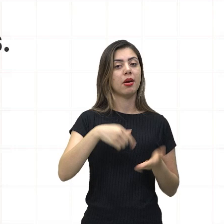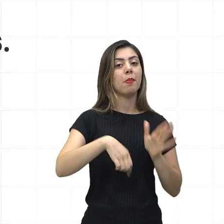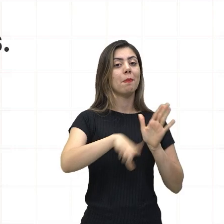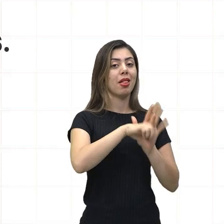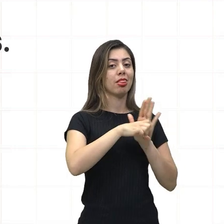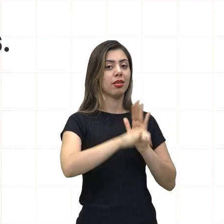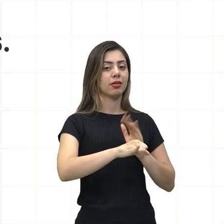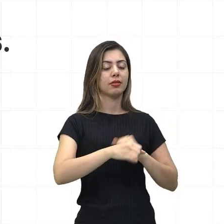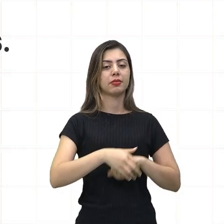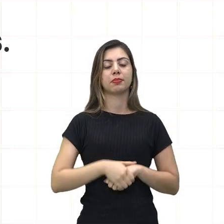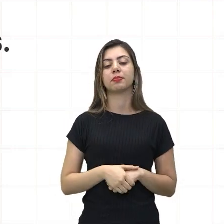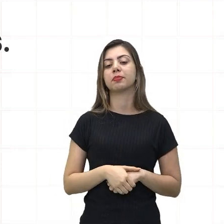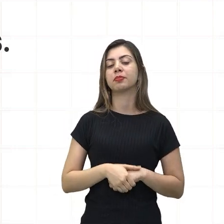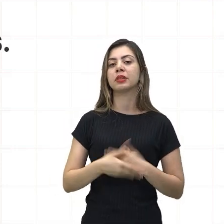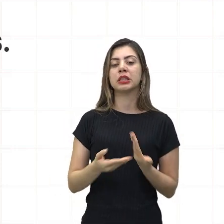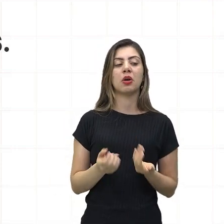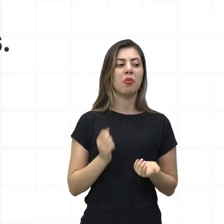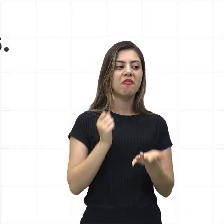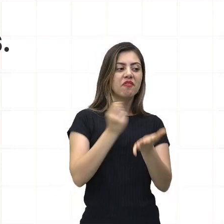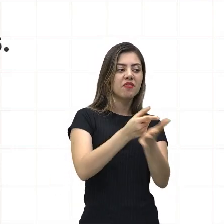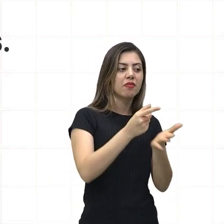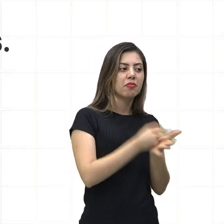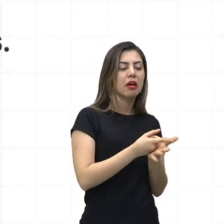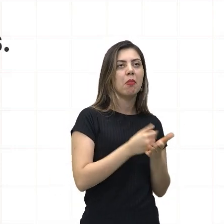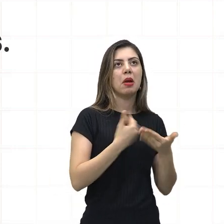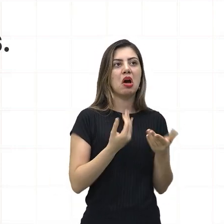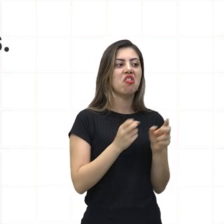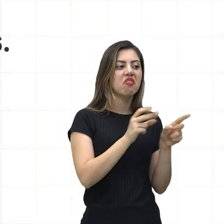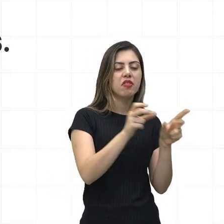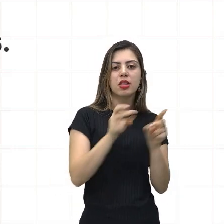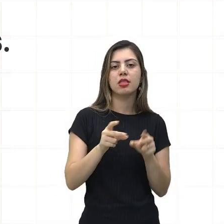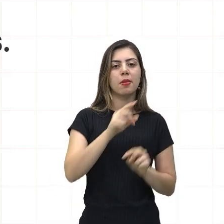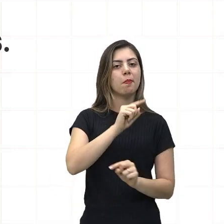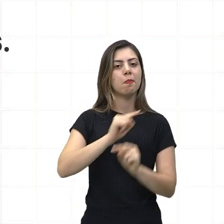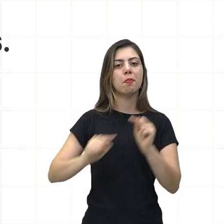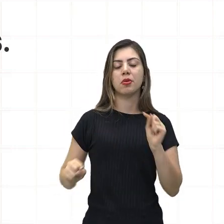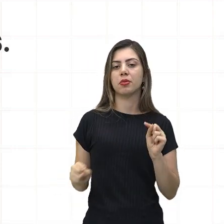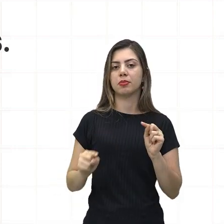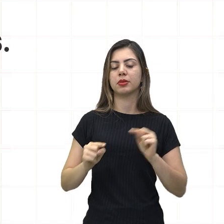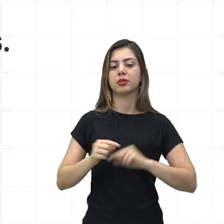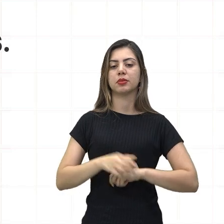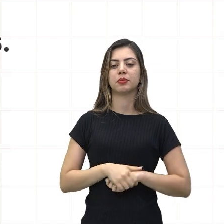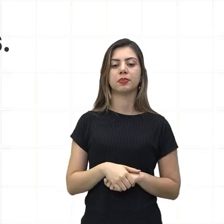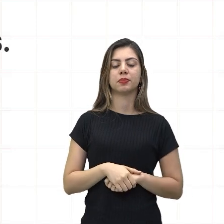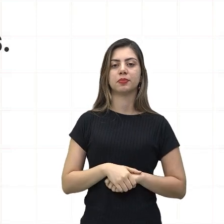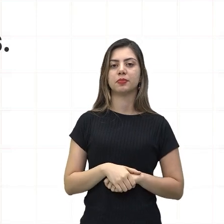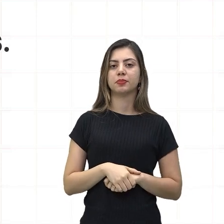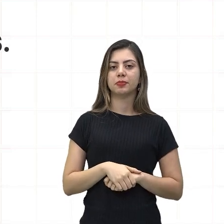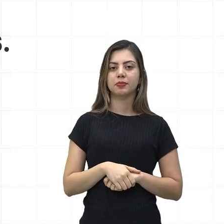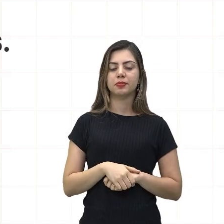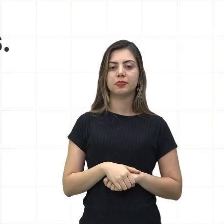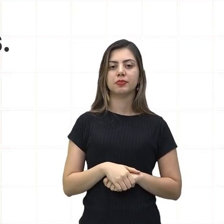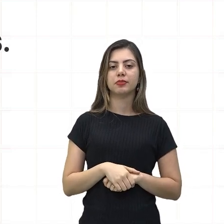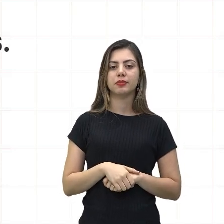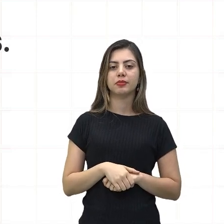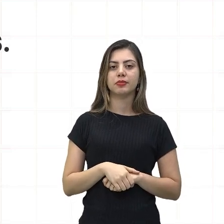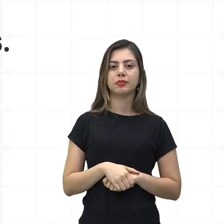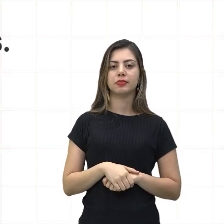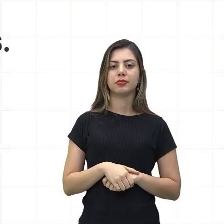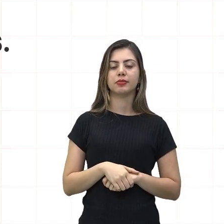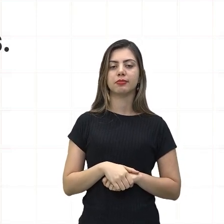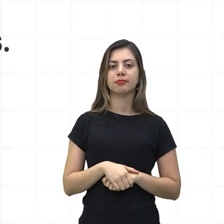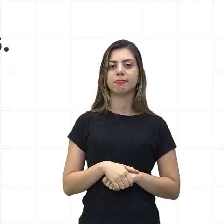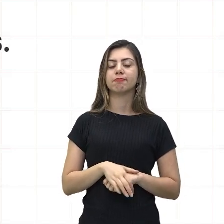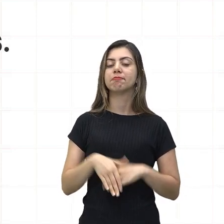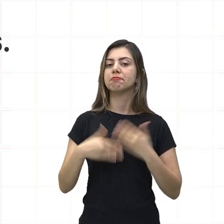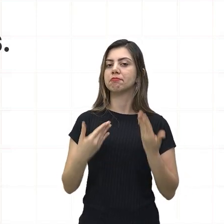gente? Indisponível, além de serem inalienáveis e imprescritíveis, tá, gente? Então a